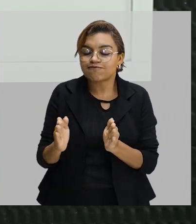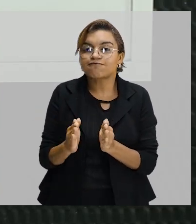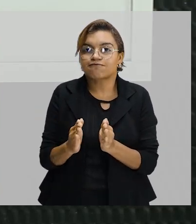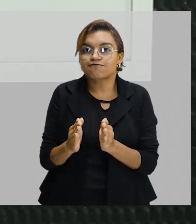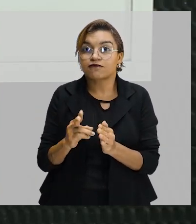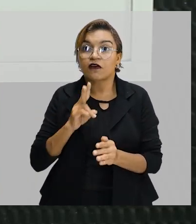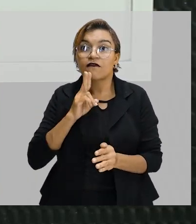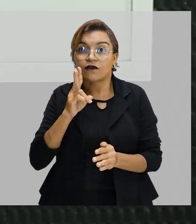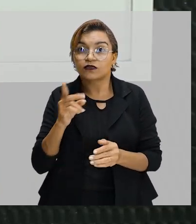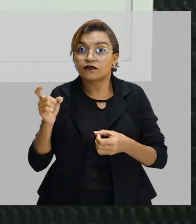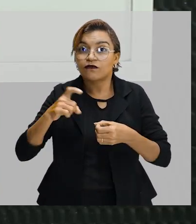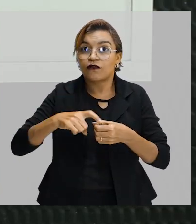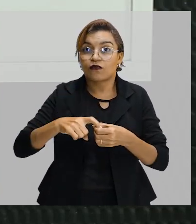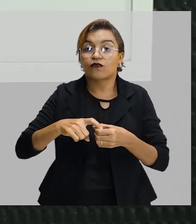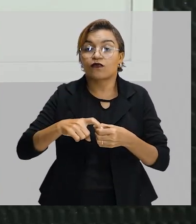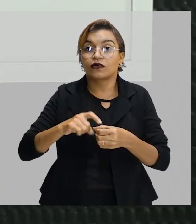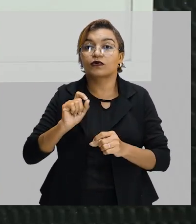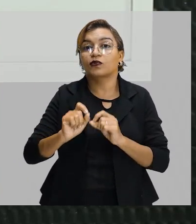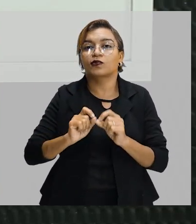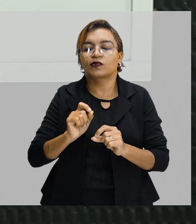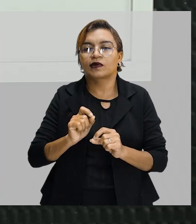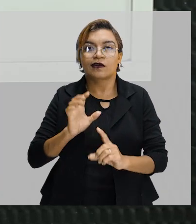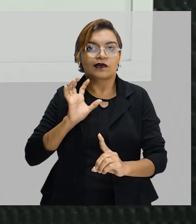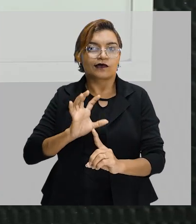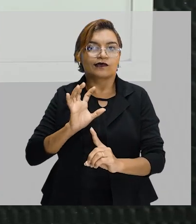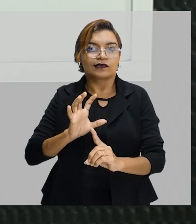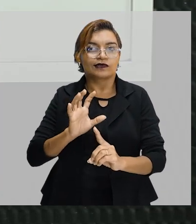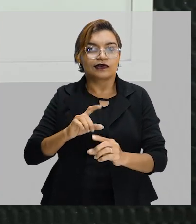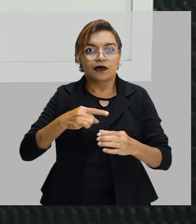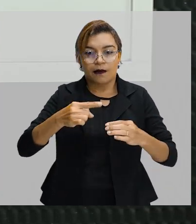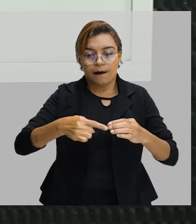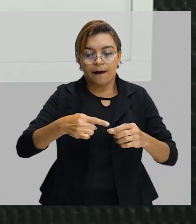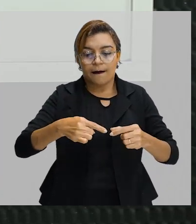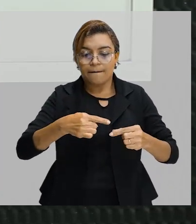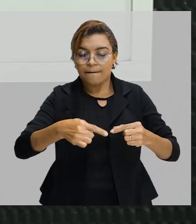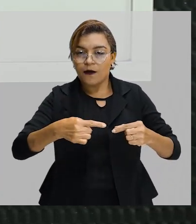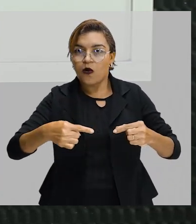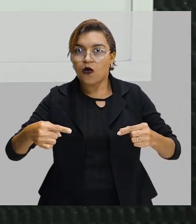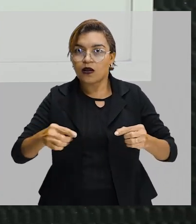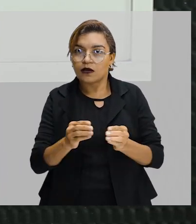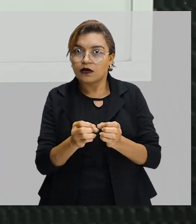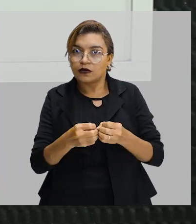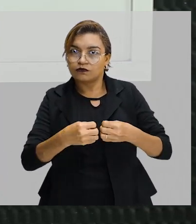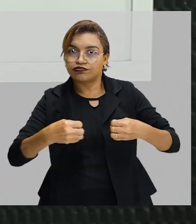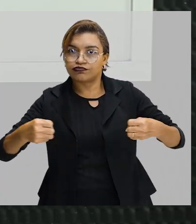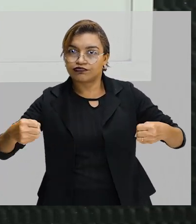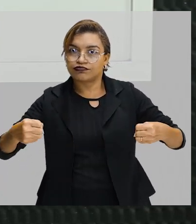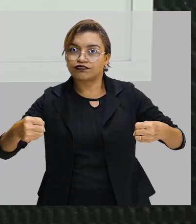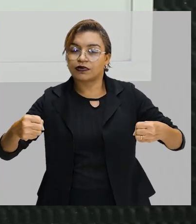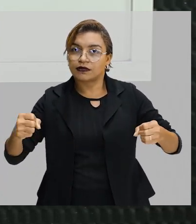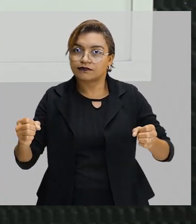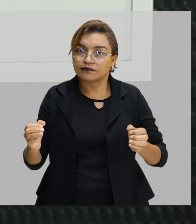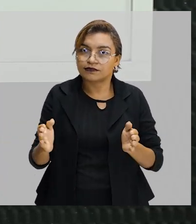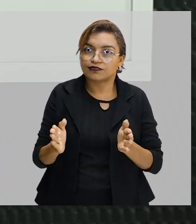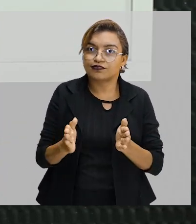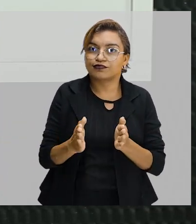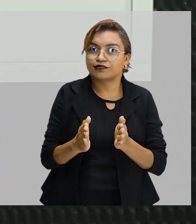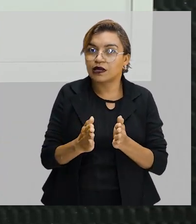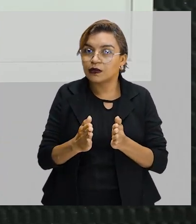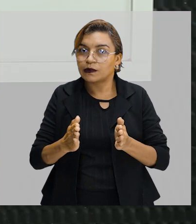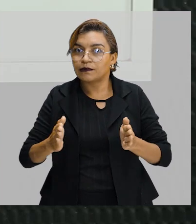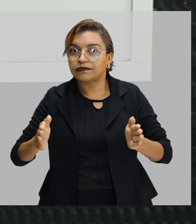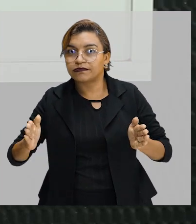A força de restituição vai fazer com que essa mola se estique, depois comprima e vai ficar nesse